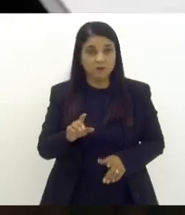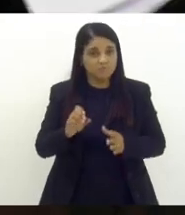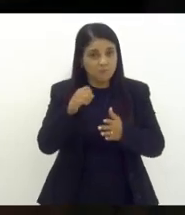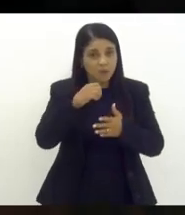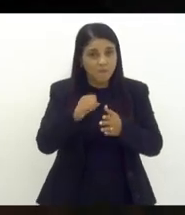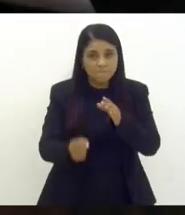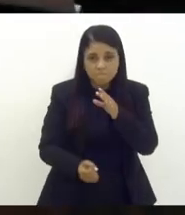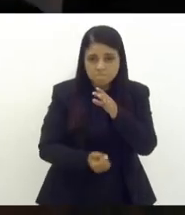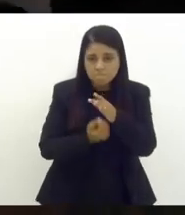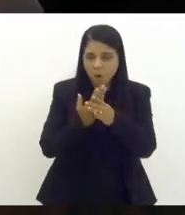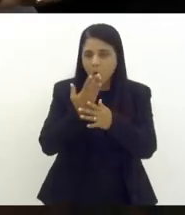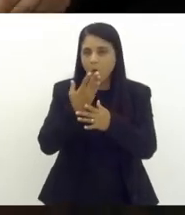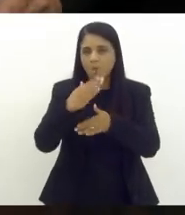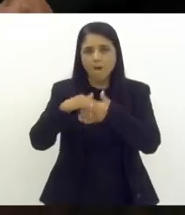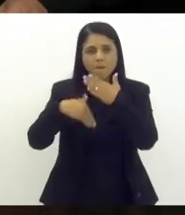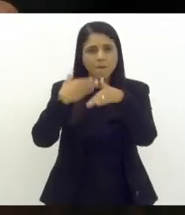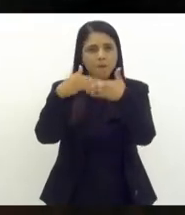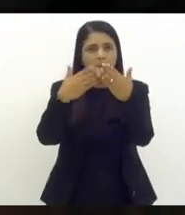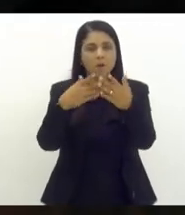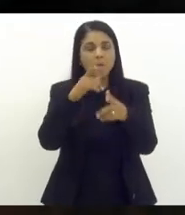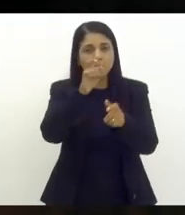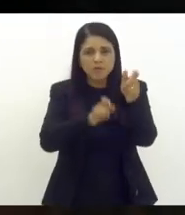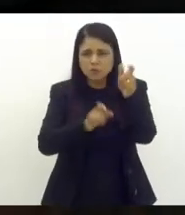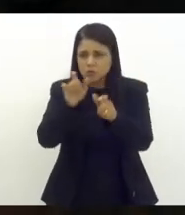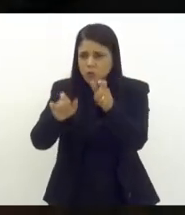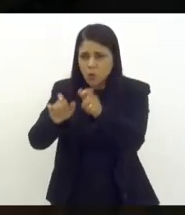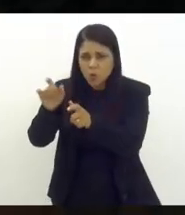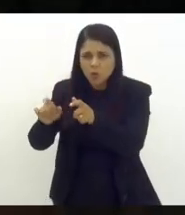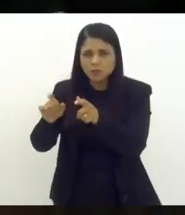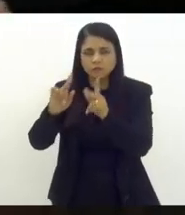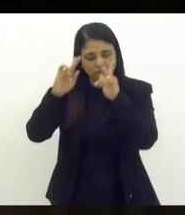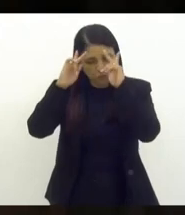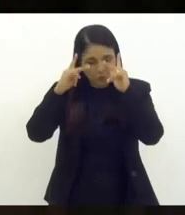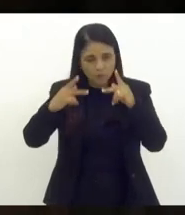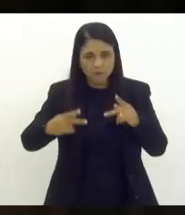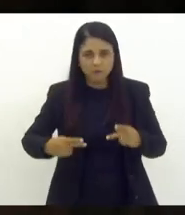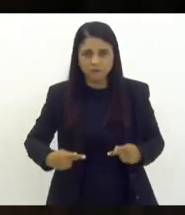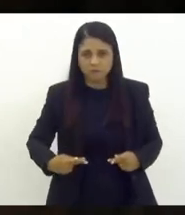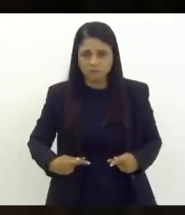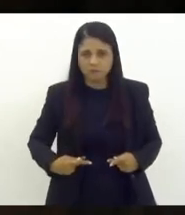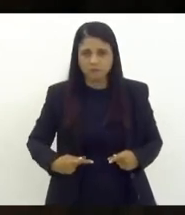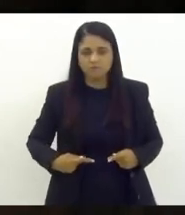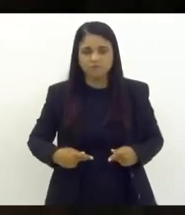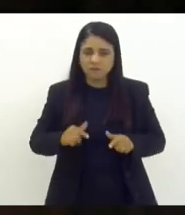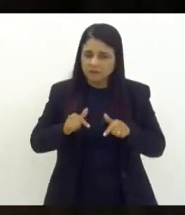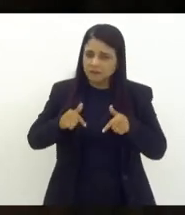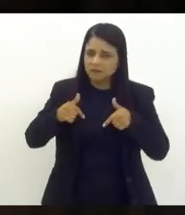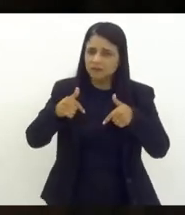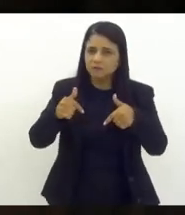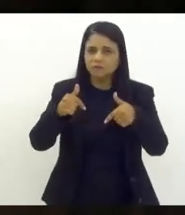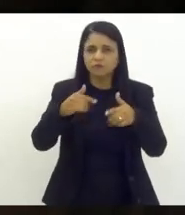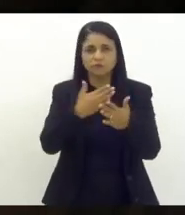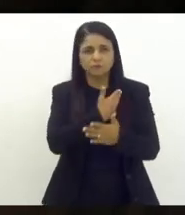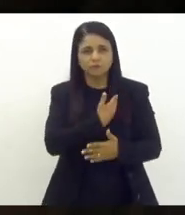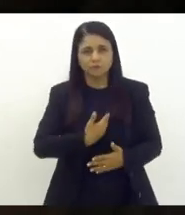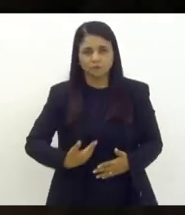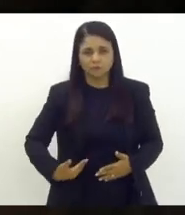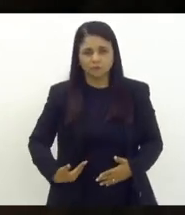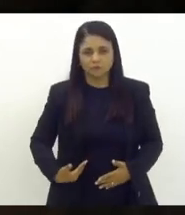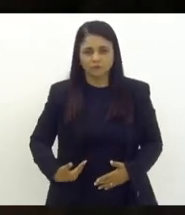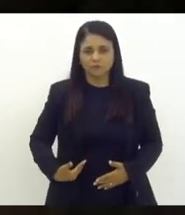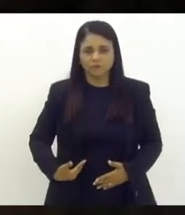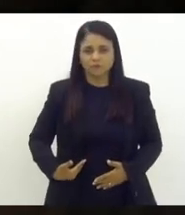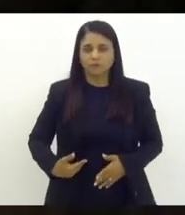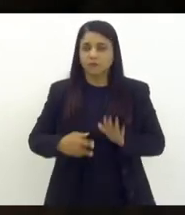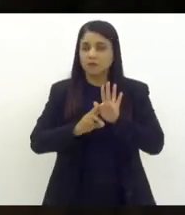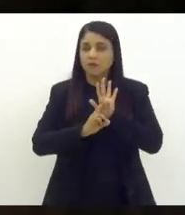por pessoas que procuram humanizar toda a ação pública quando nós falamos que nós somos